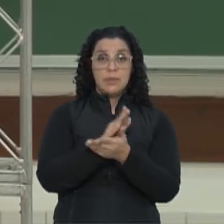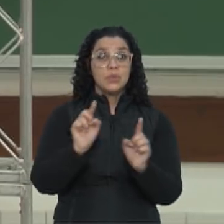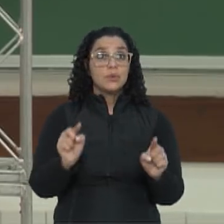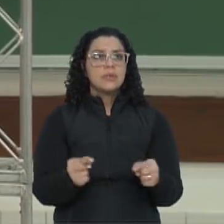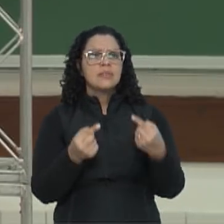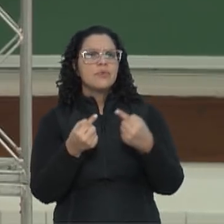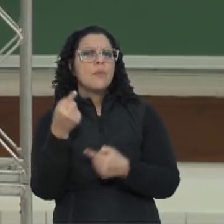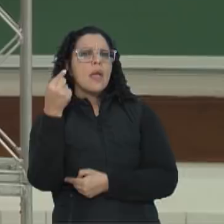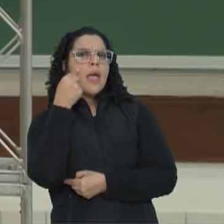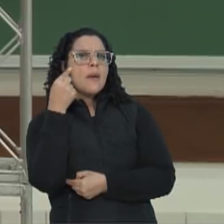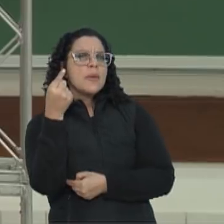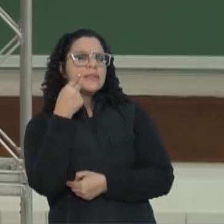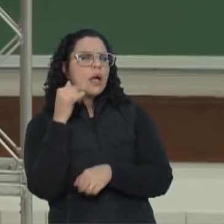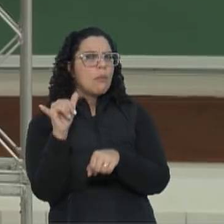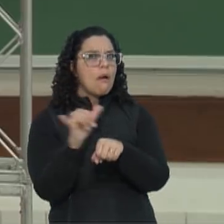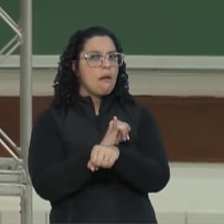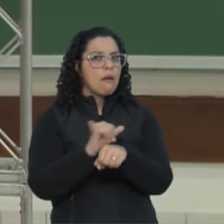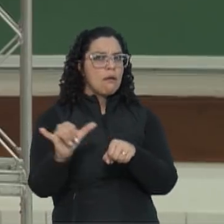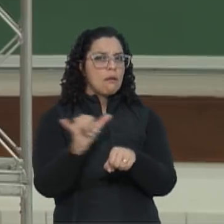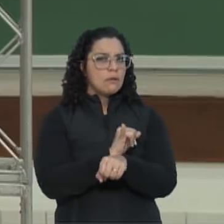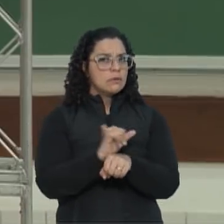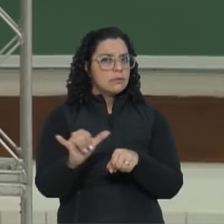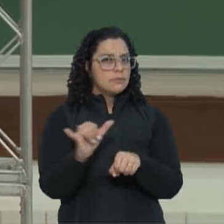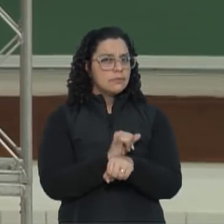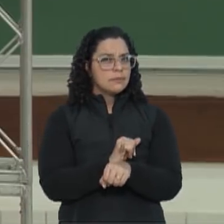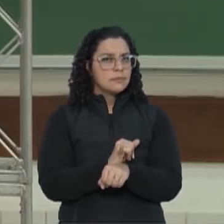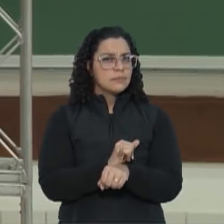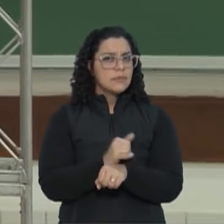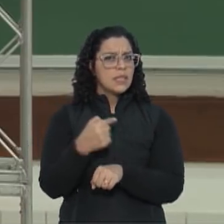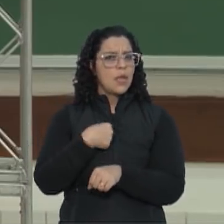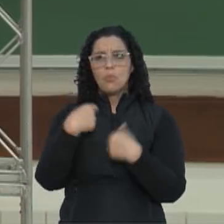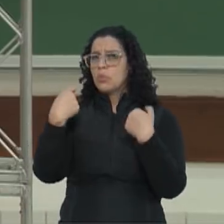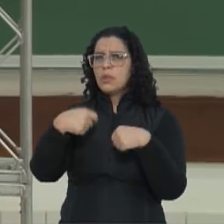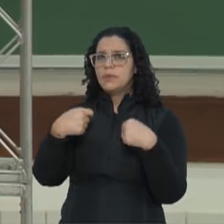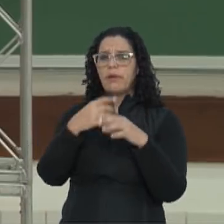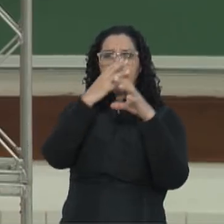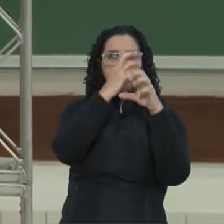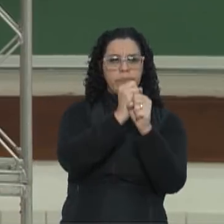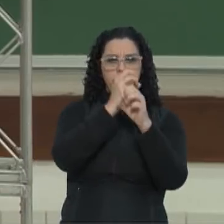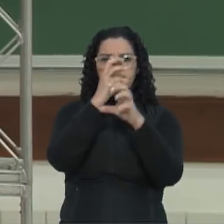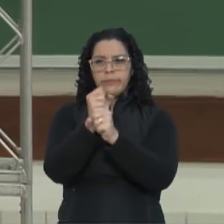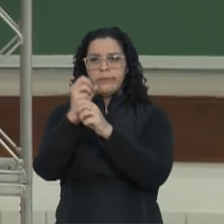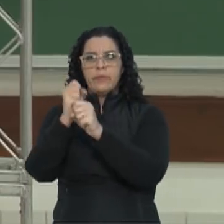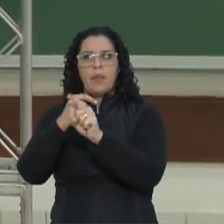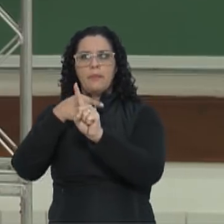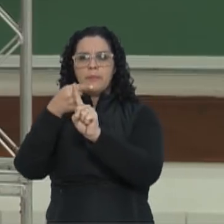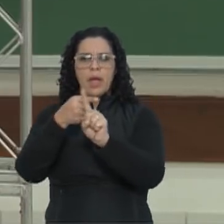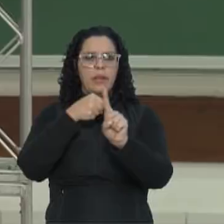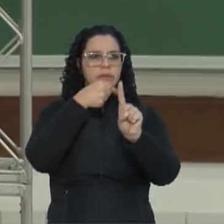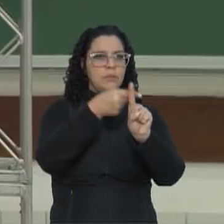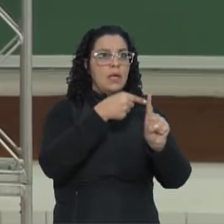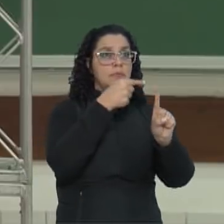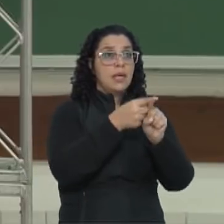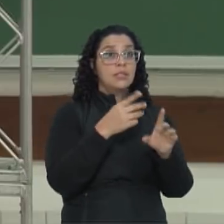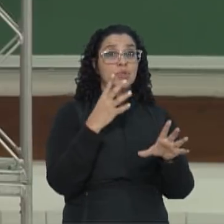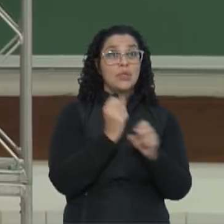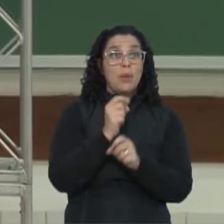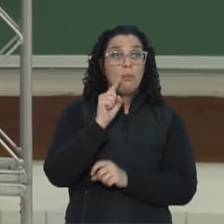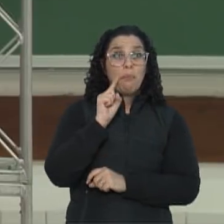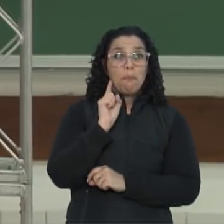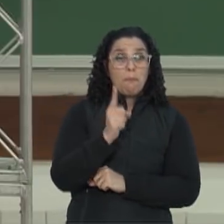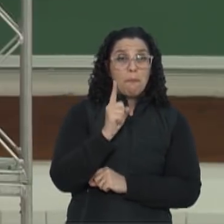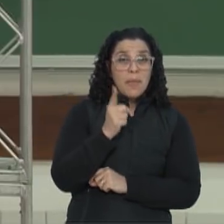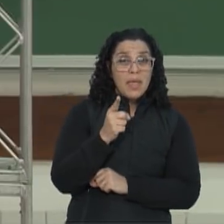desafio é pensar uma estratégia que eu não preciso ficar somando, porque pensa, somar 1000